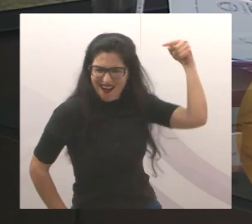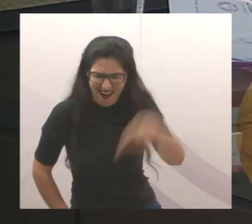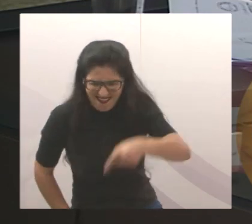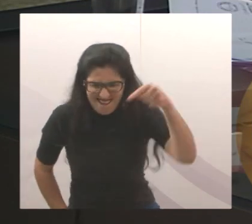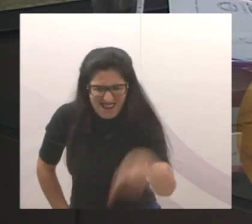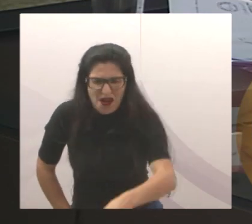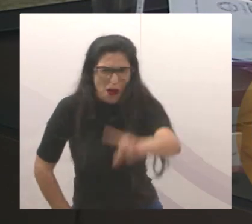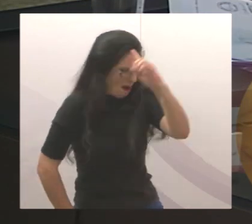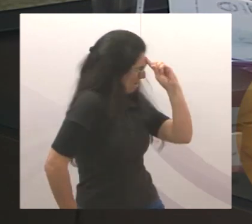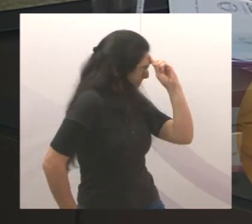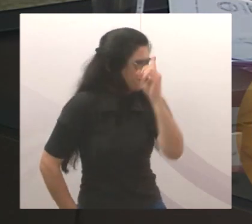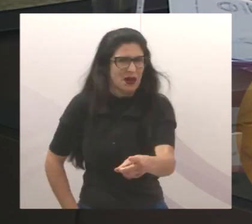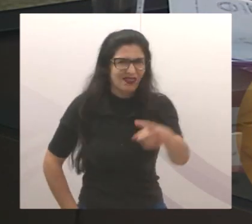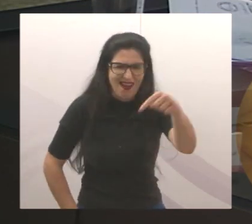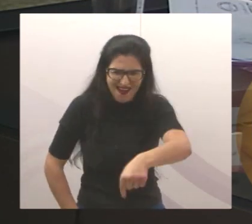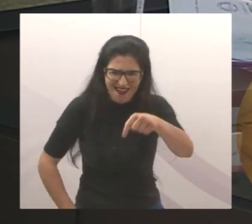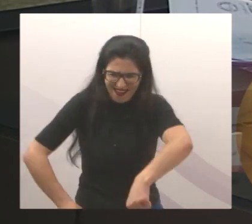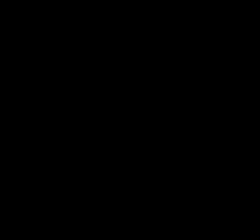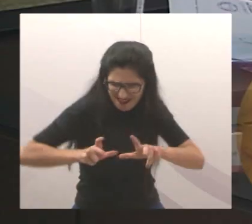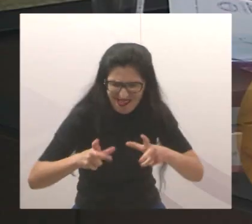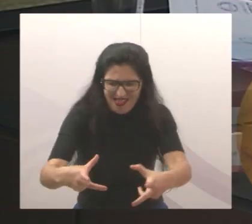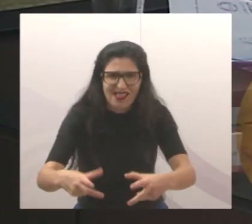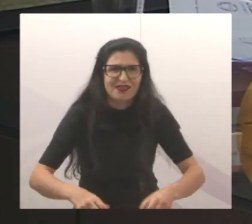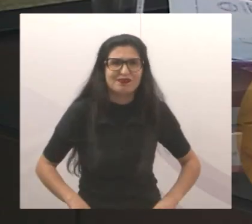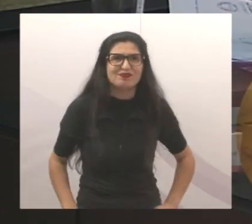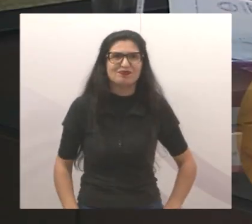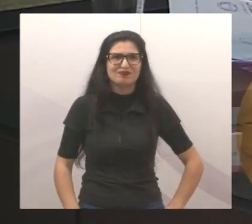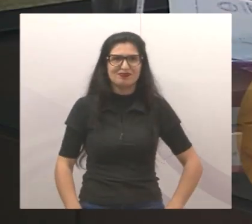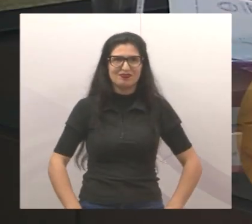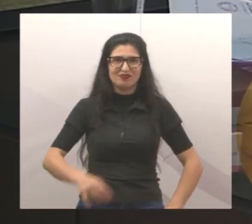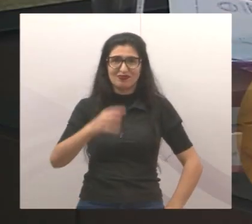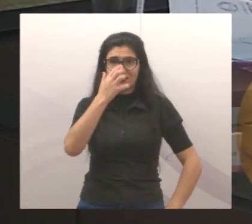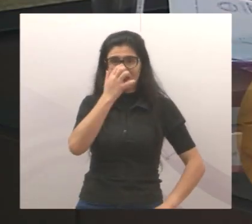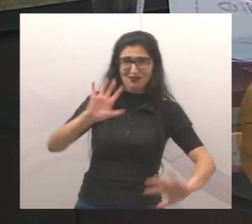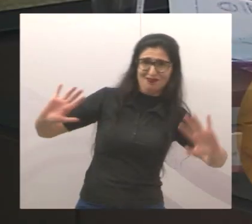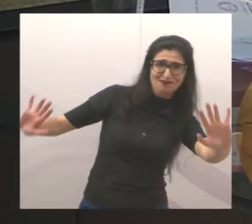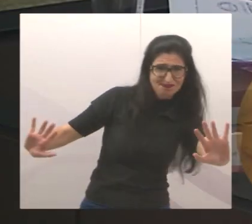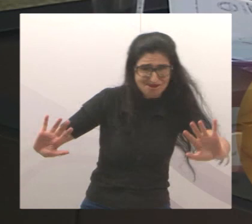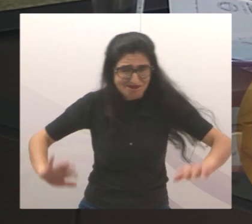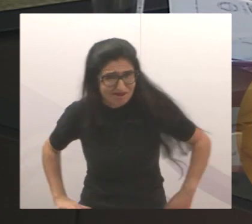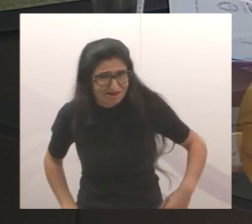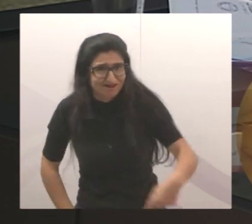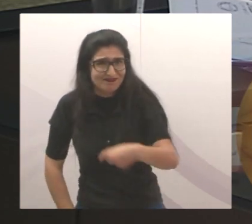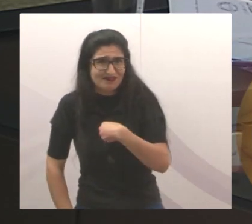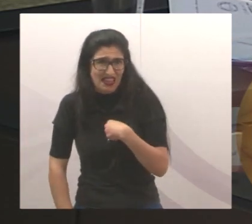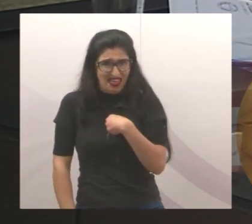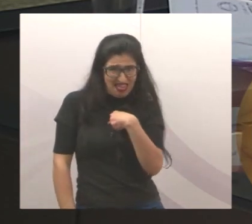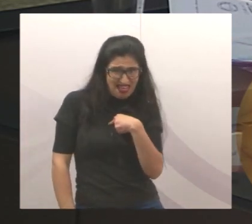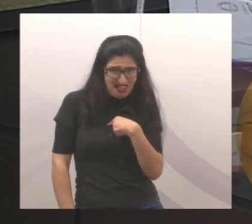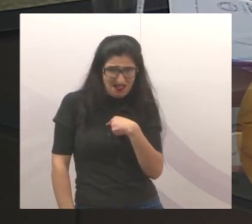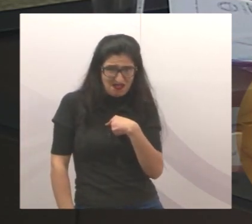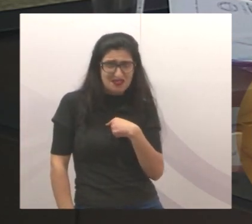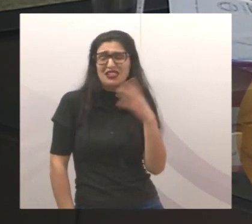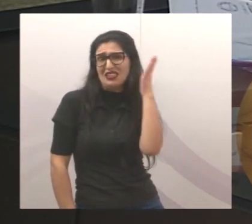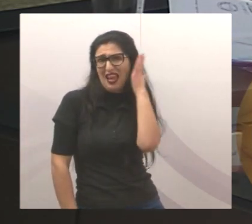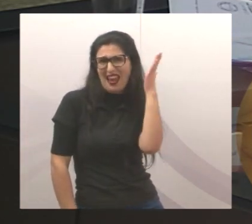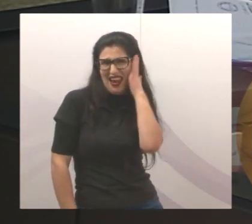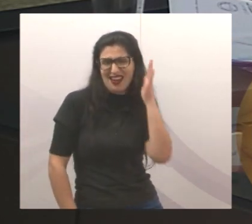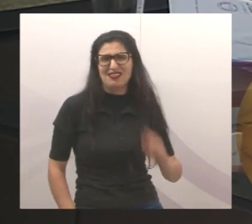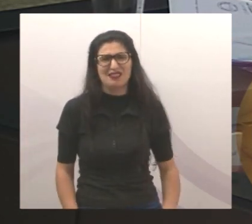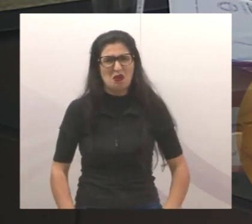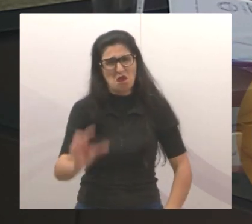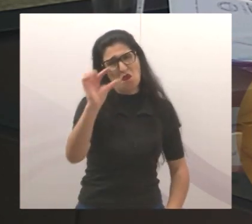O prefeito veio tantas vezes aqui esse tempo todo nessa casa que eu, sinceridade, não entendo. Então, eu não vou participar